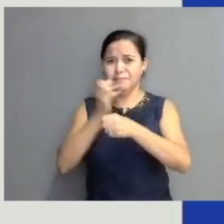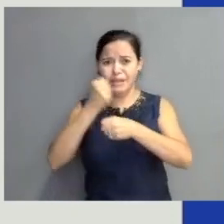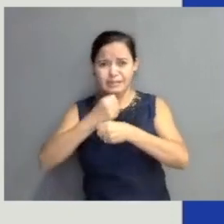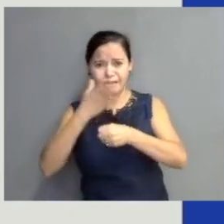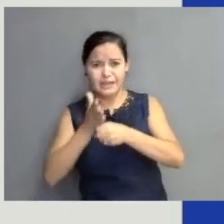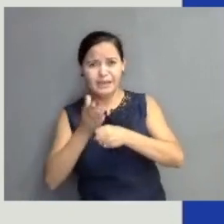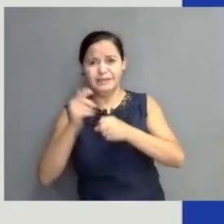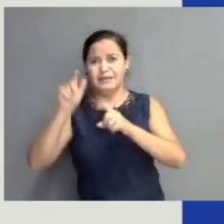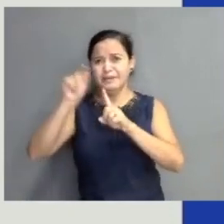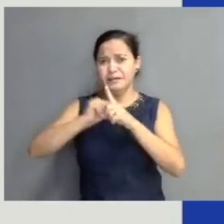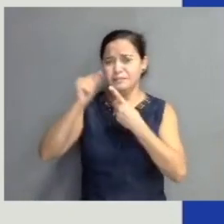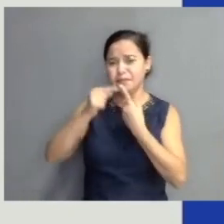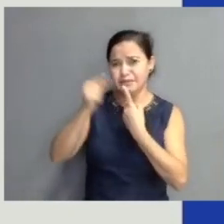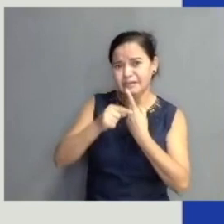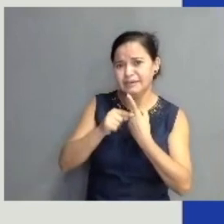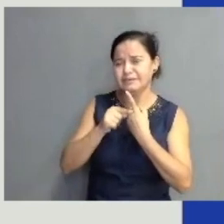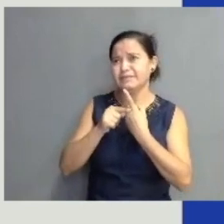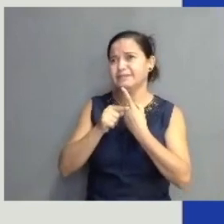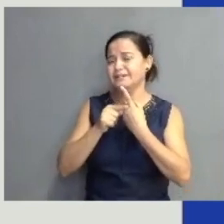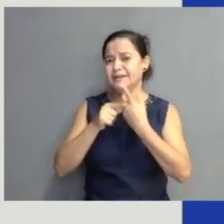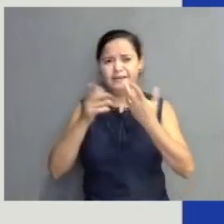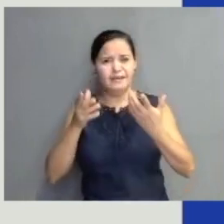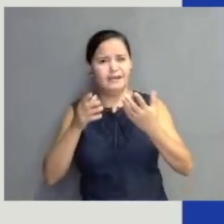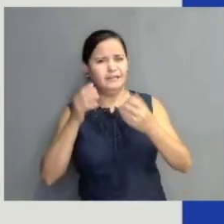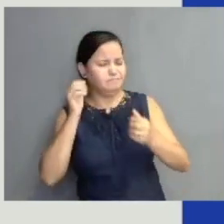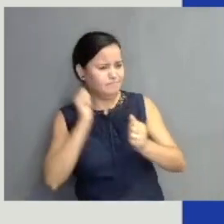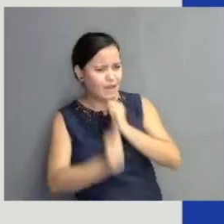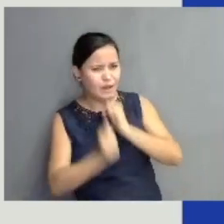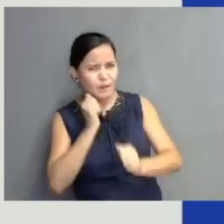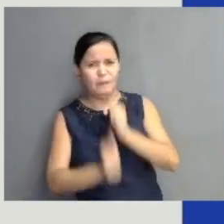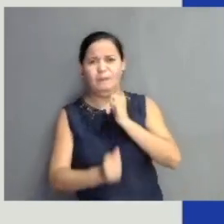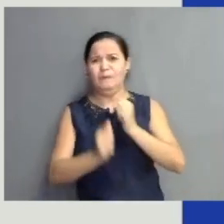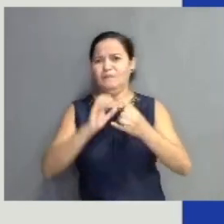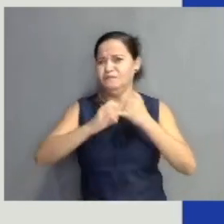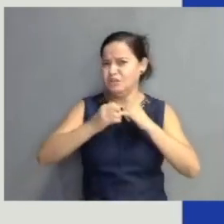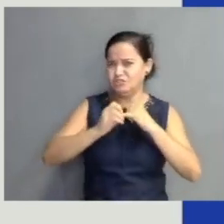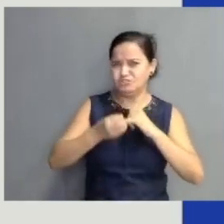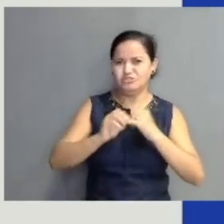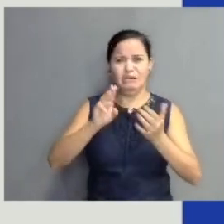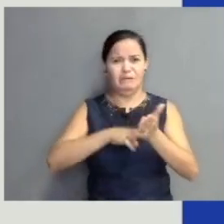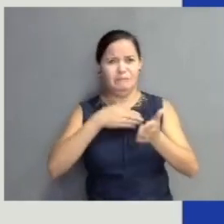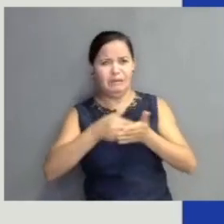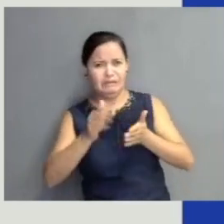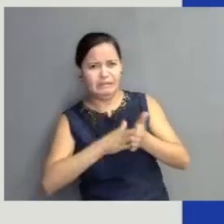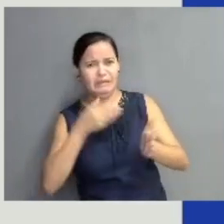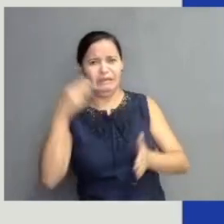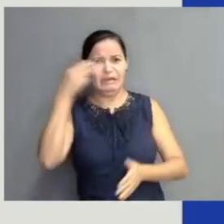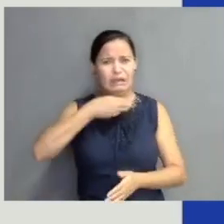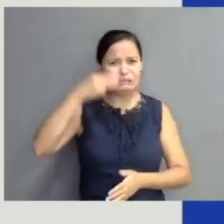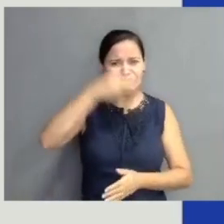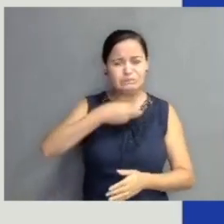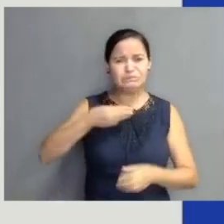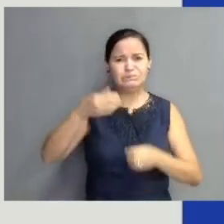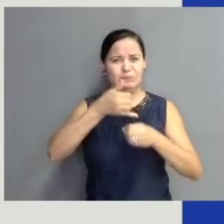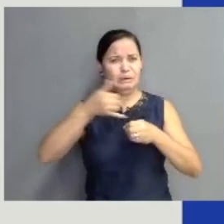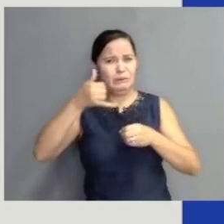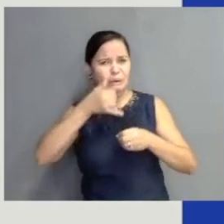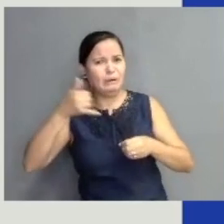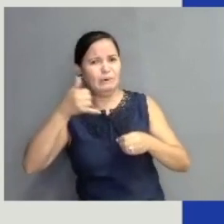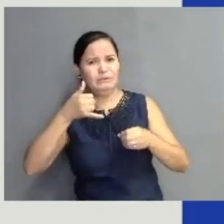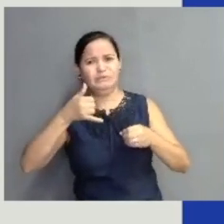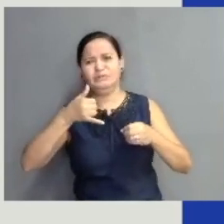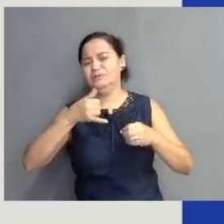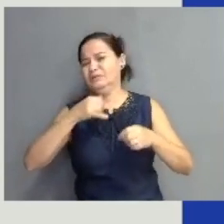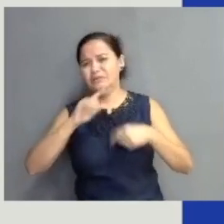cana para esquecer a ruína, arroz, feijão, margarina, açúcar, óleo, salada, regressa e não leva